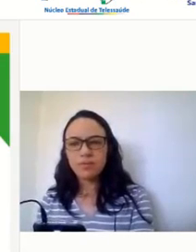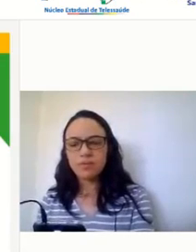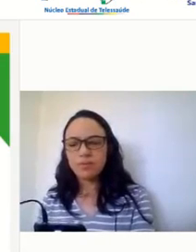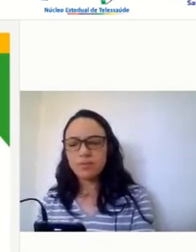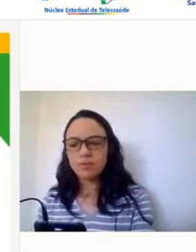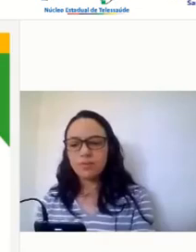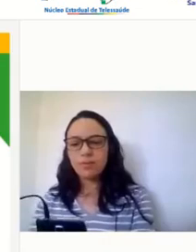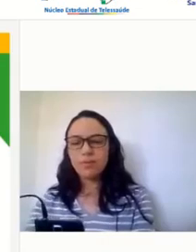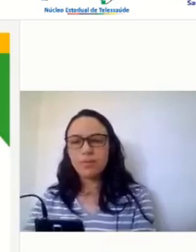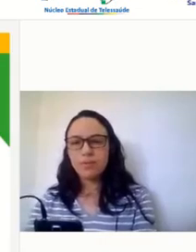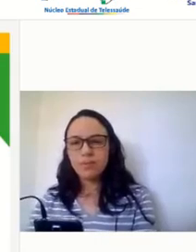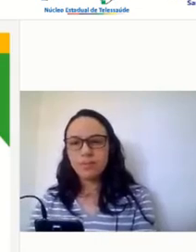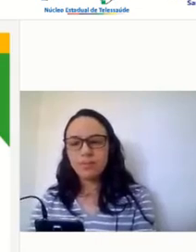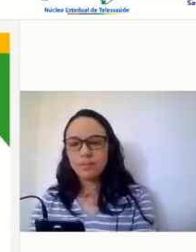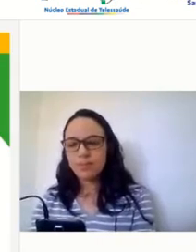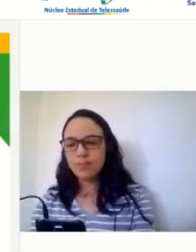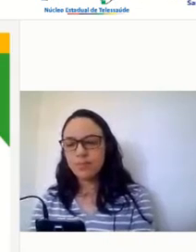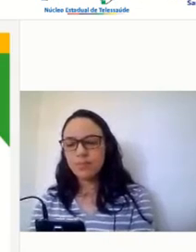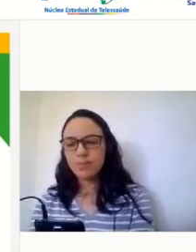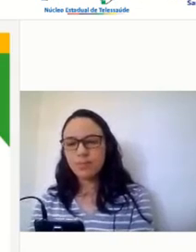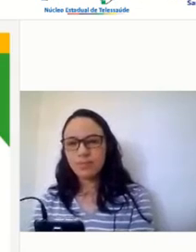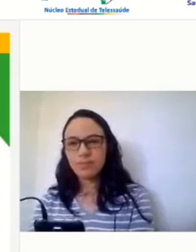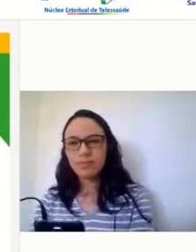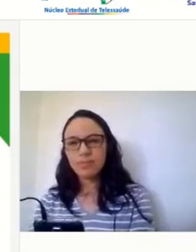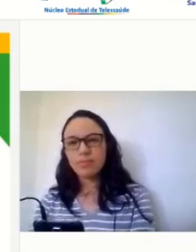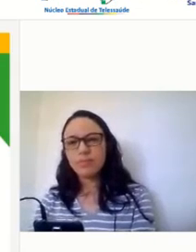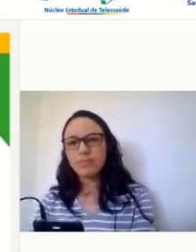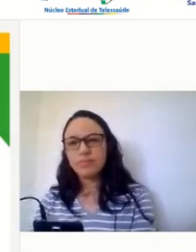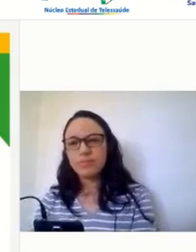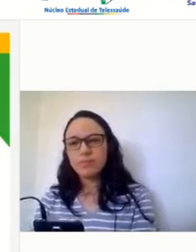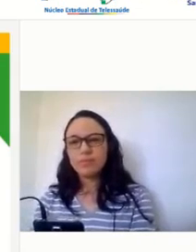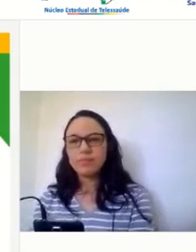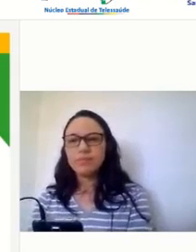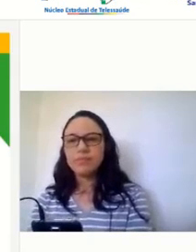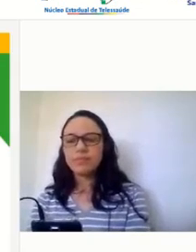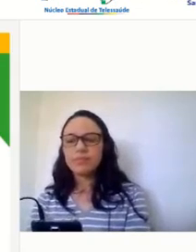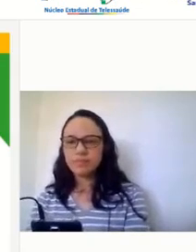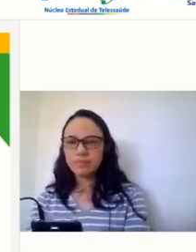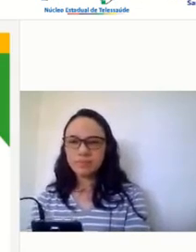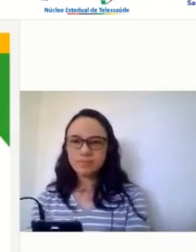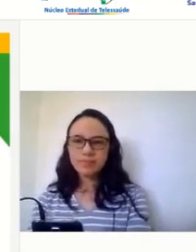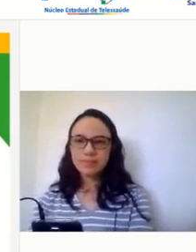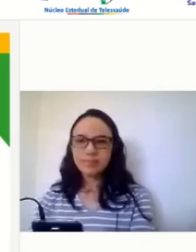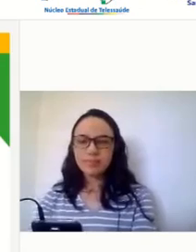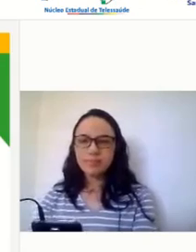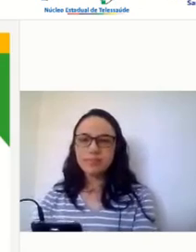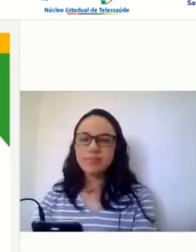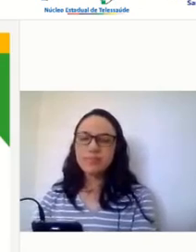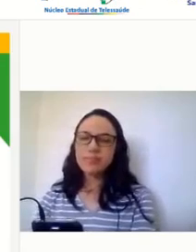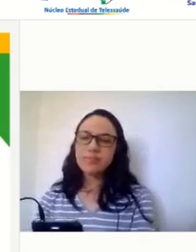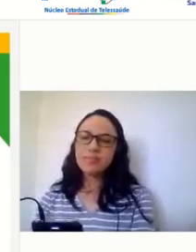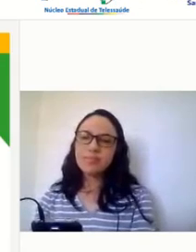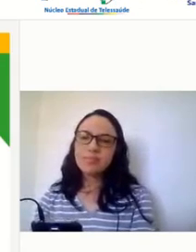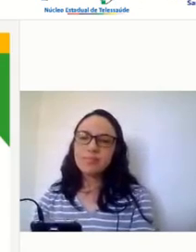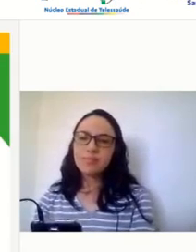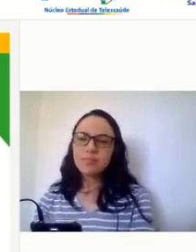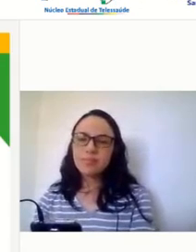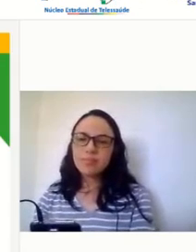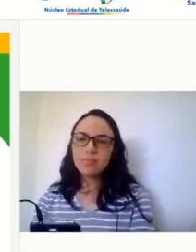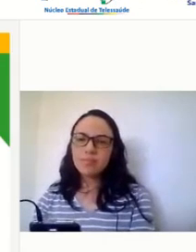da dos leites de seguir e das enfermarias do sul caso não houvesse o isolamento